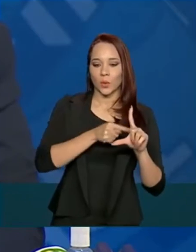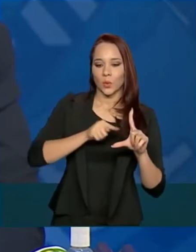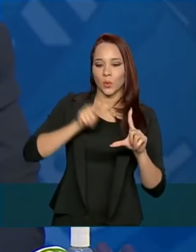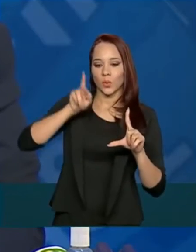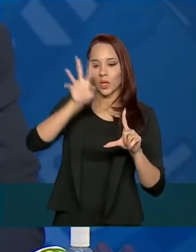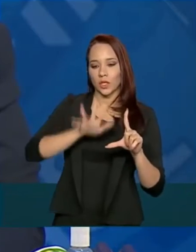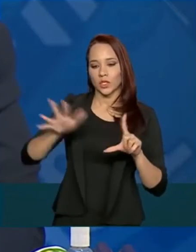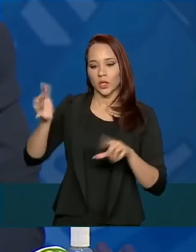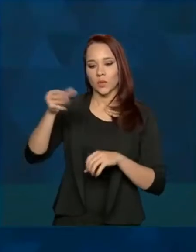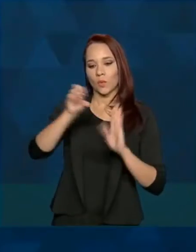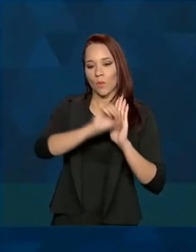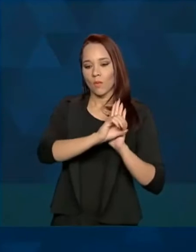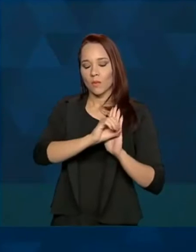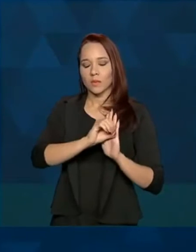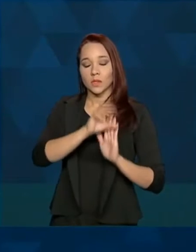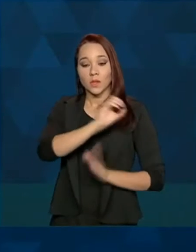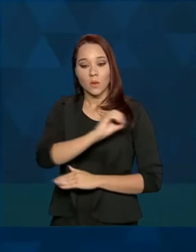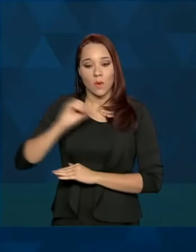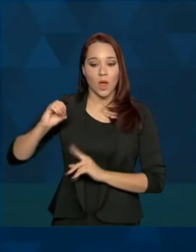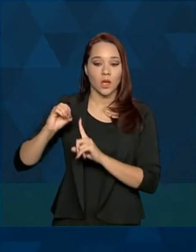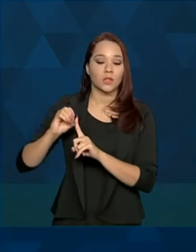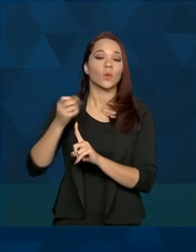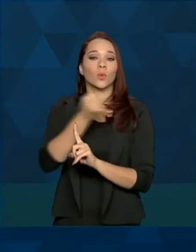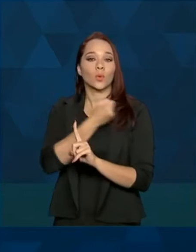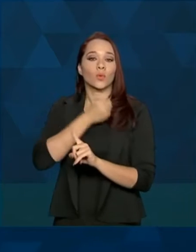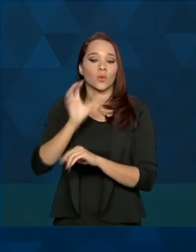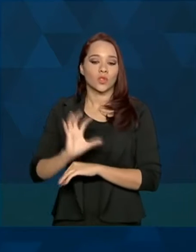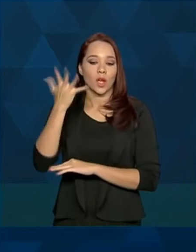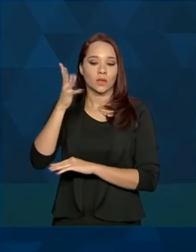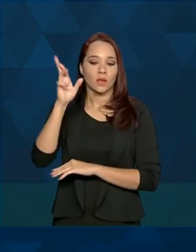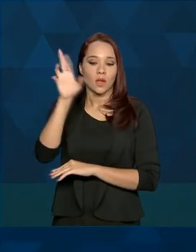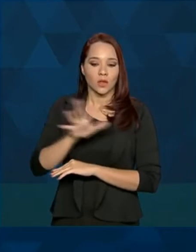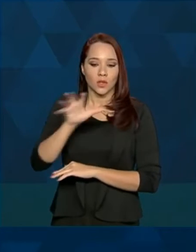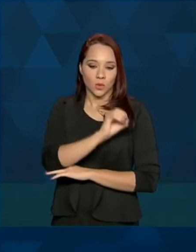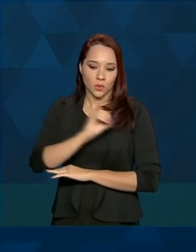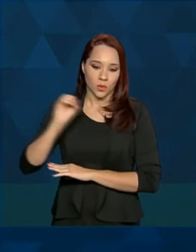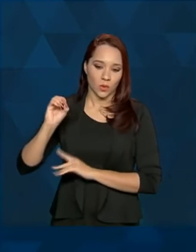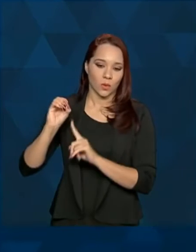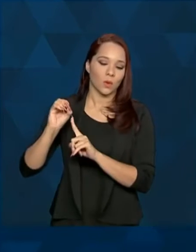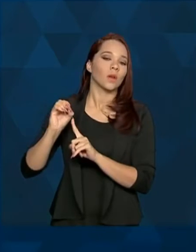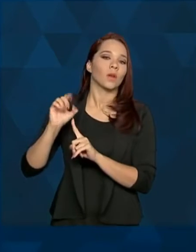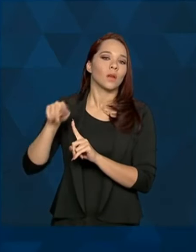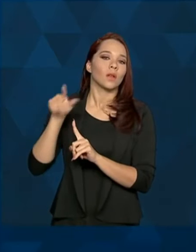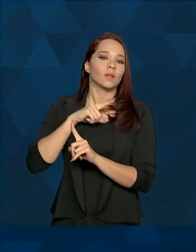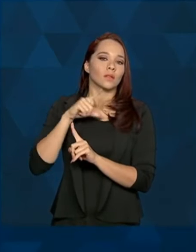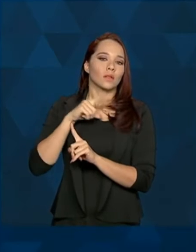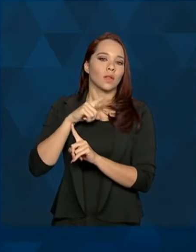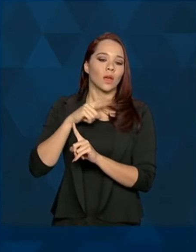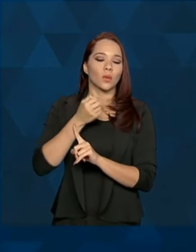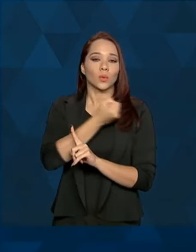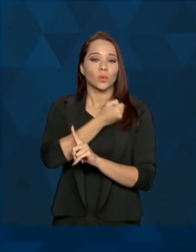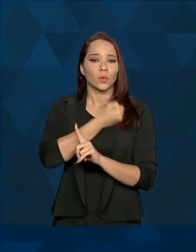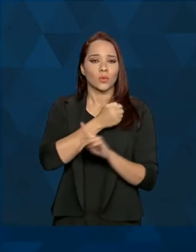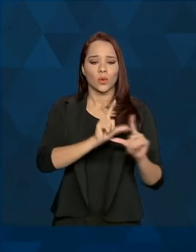região Centro-Oeste. A gente verifica que o número de casos na região Centro-Oeste, ela tem um número